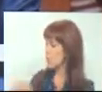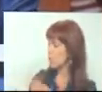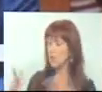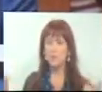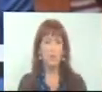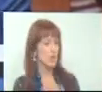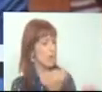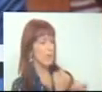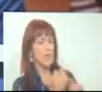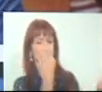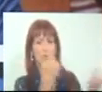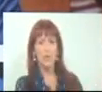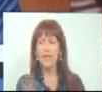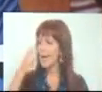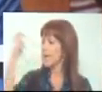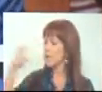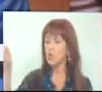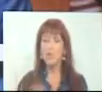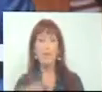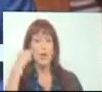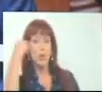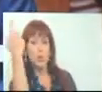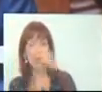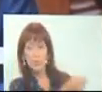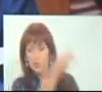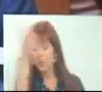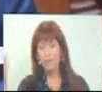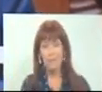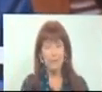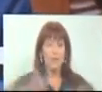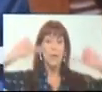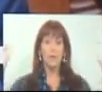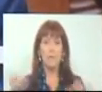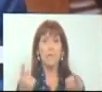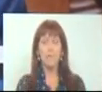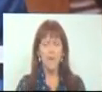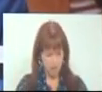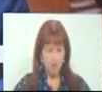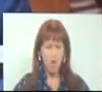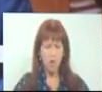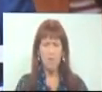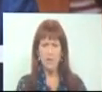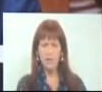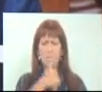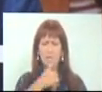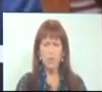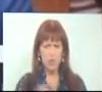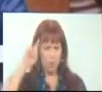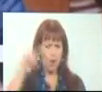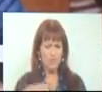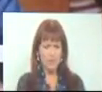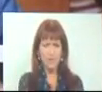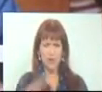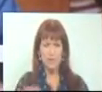comércio, nos serviços, na energia e no turismo. Em suma, este é um forte pacote de medidas para o